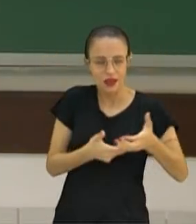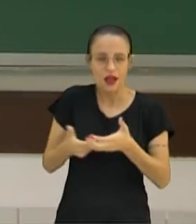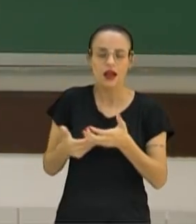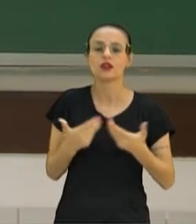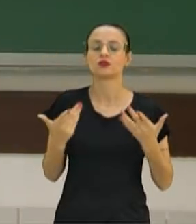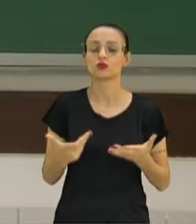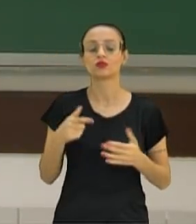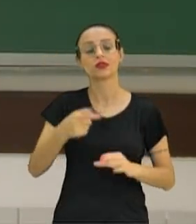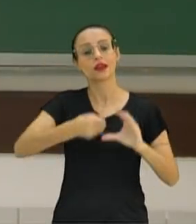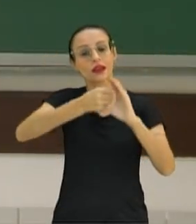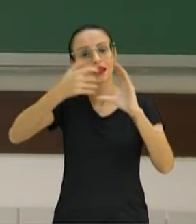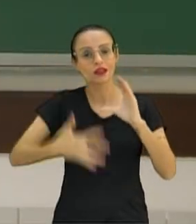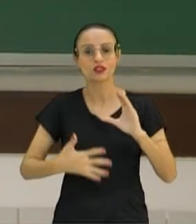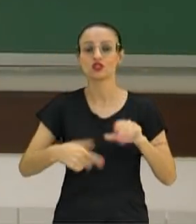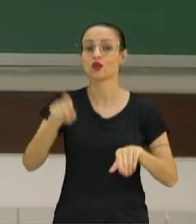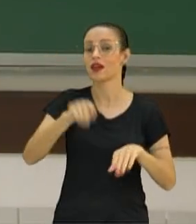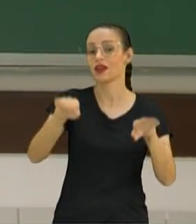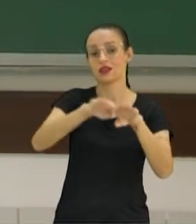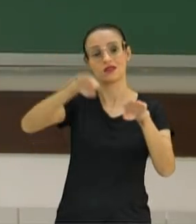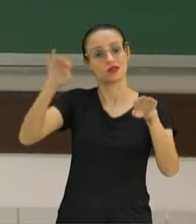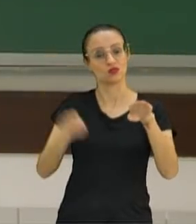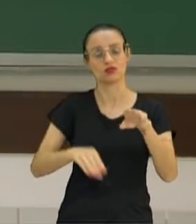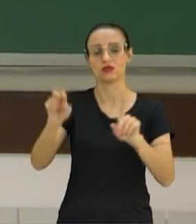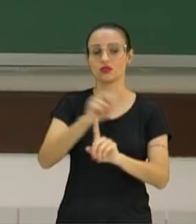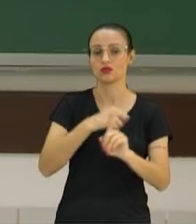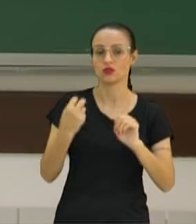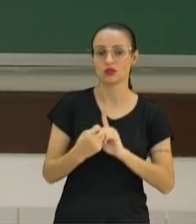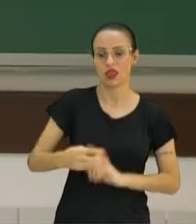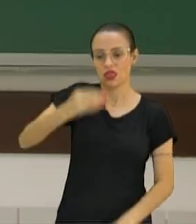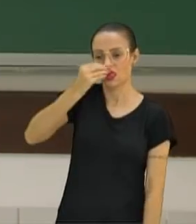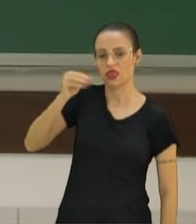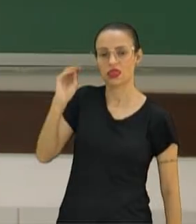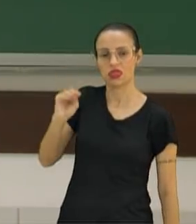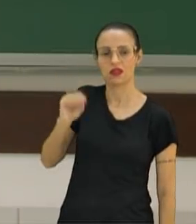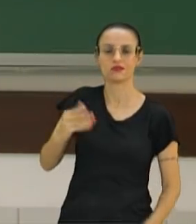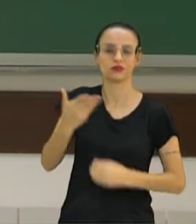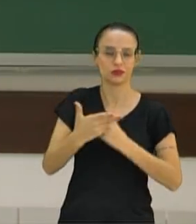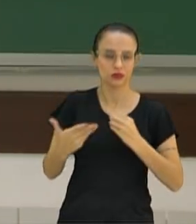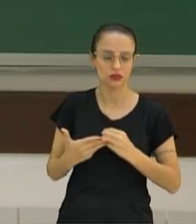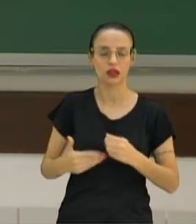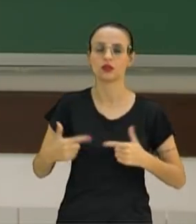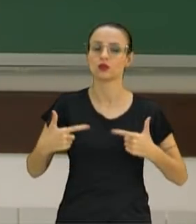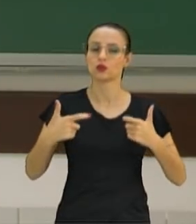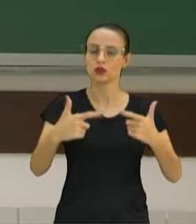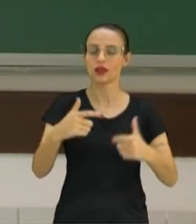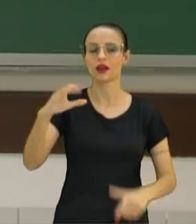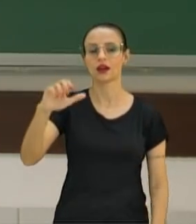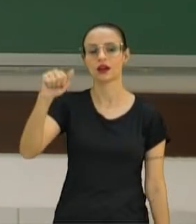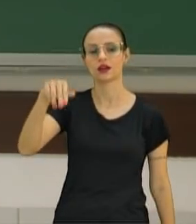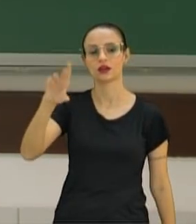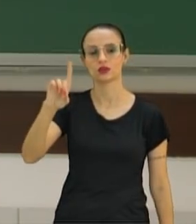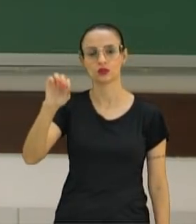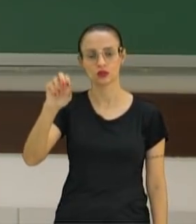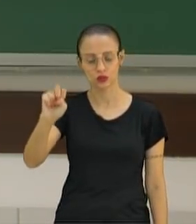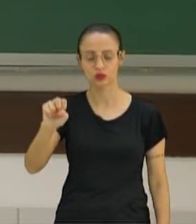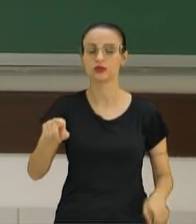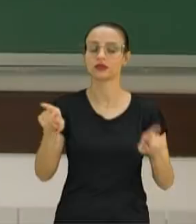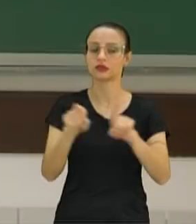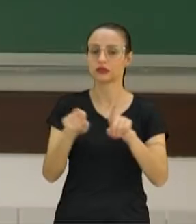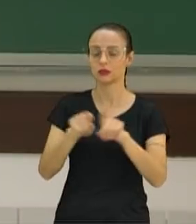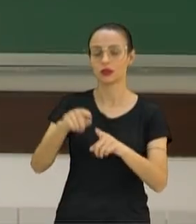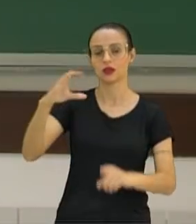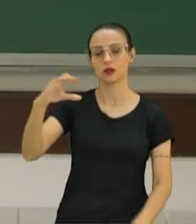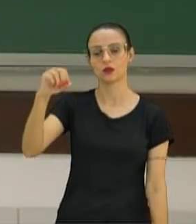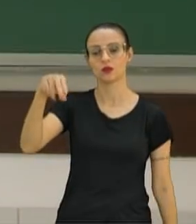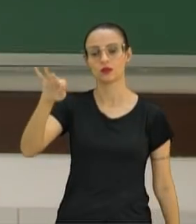característica dessas revoltas, a exclusão social, o abandono por parte do Estado. Guerra de Canudos e Contestados, movimentos messiânicos,